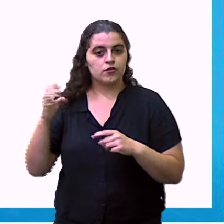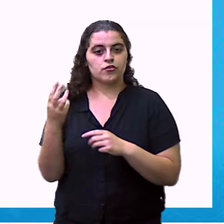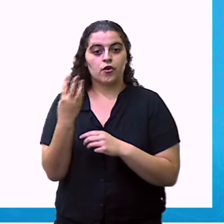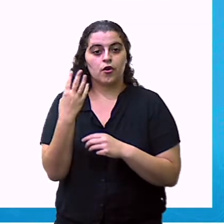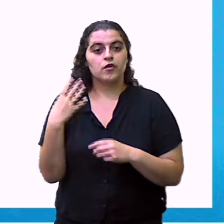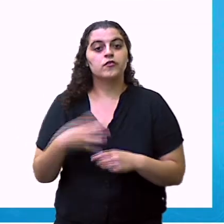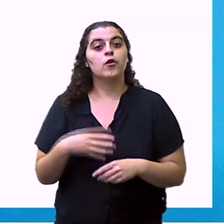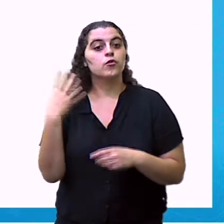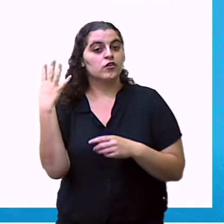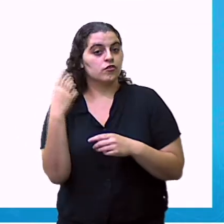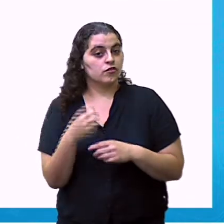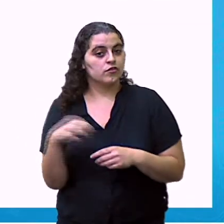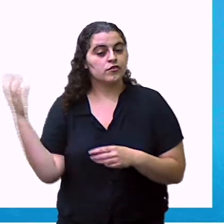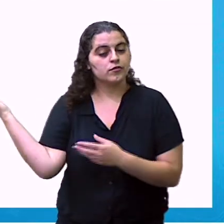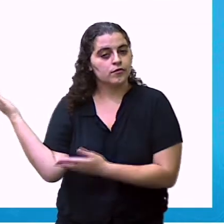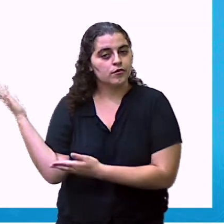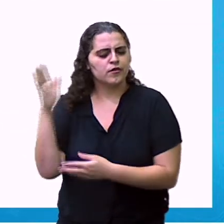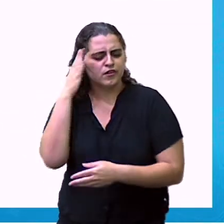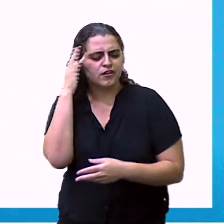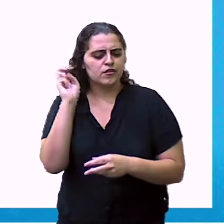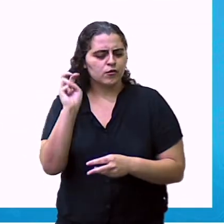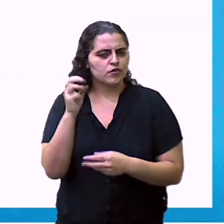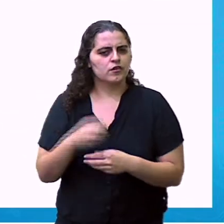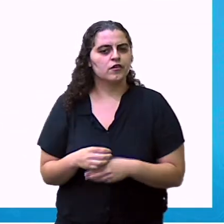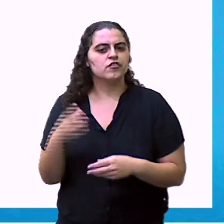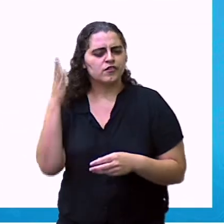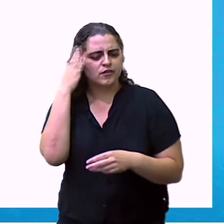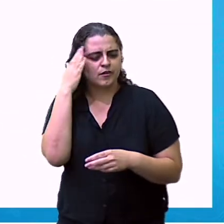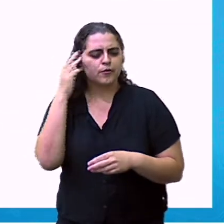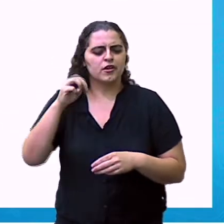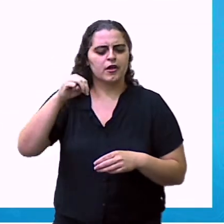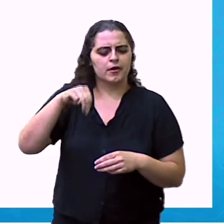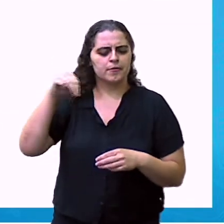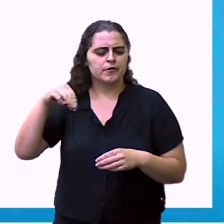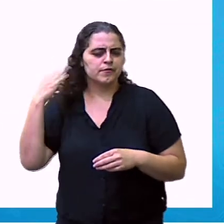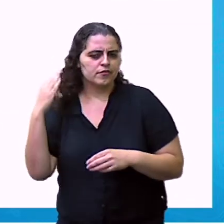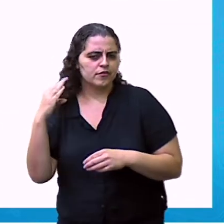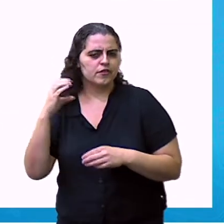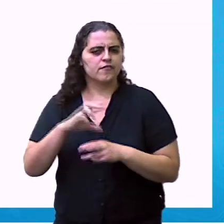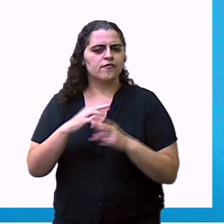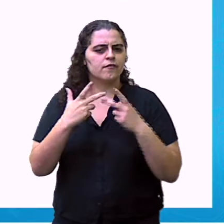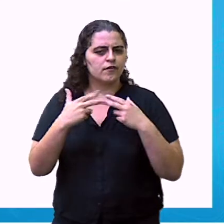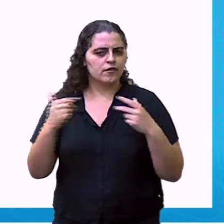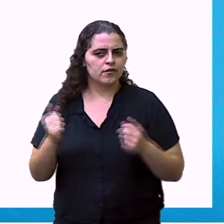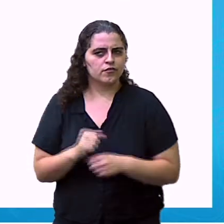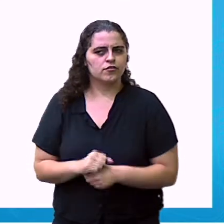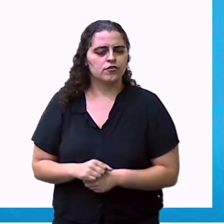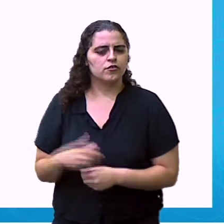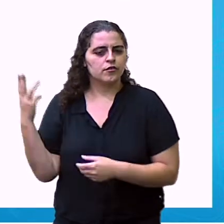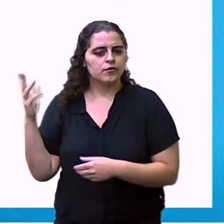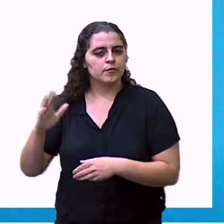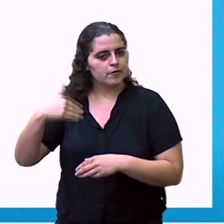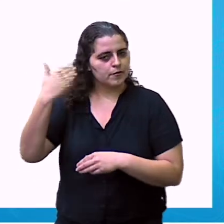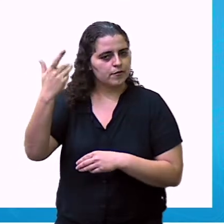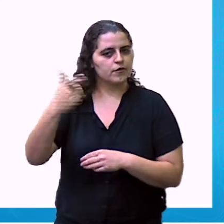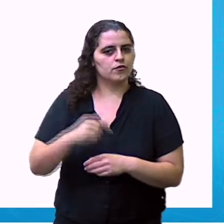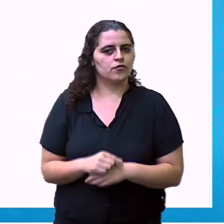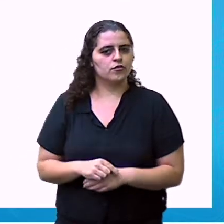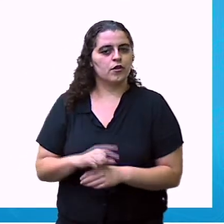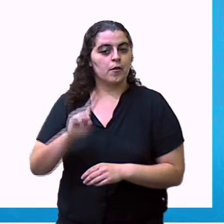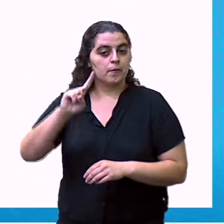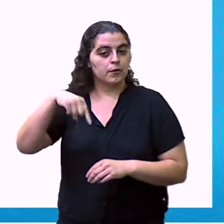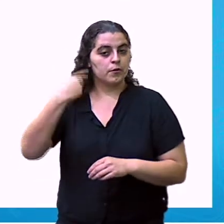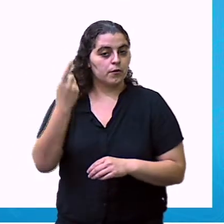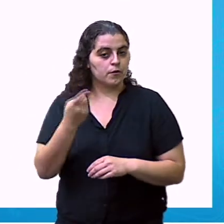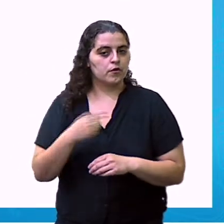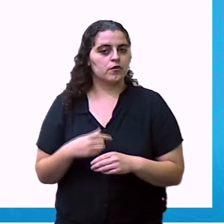múltiplos, entender o que é MMC, só que aí vocês vão também fazer um pouquinho mais para frente, no